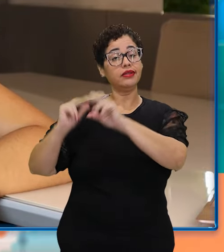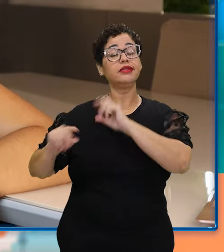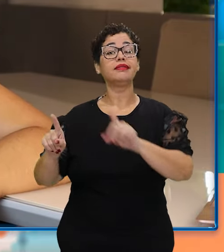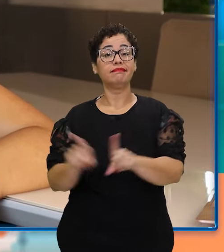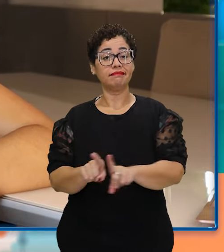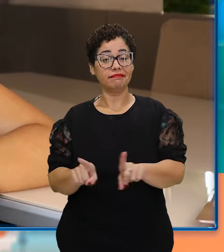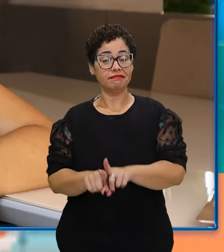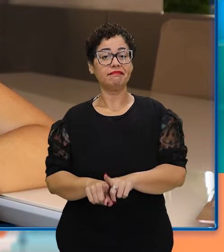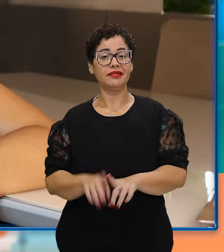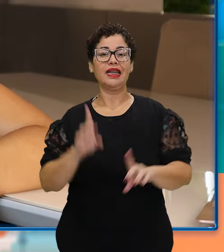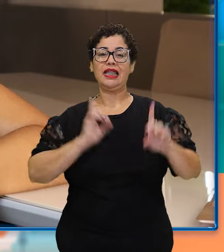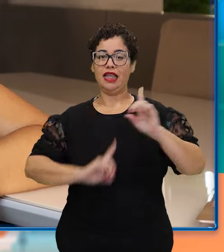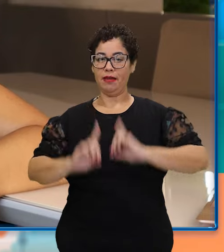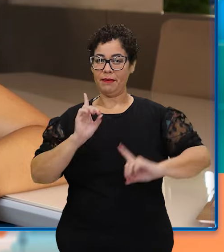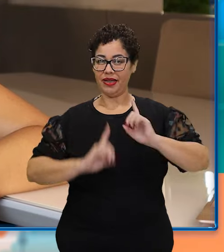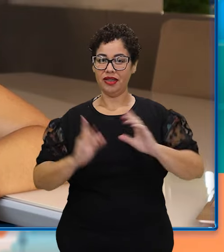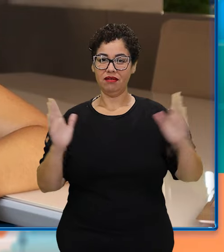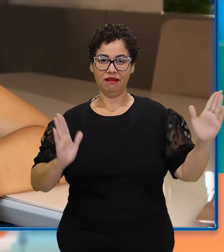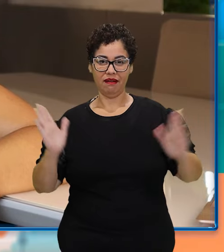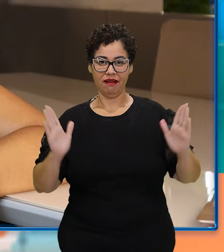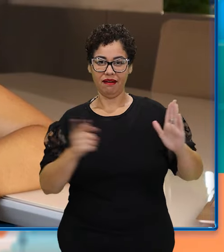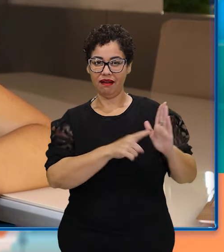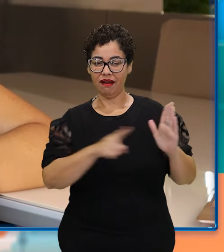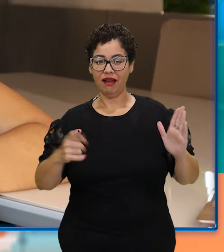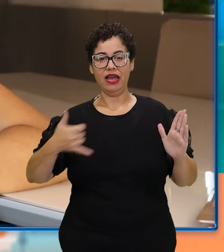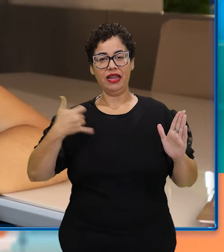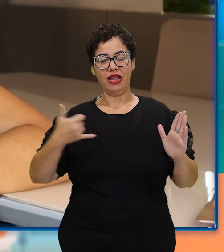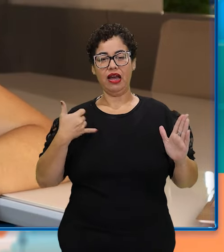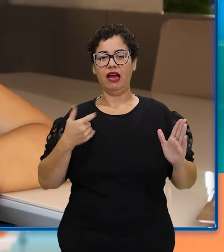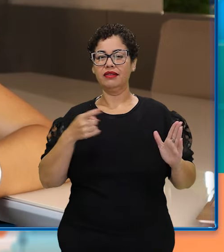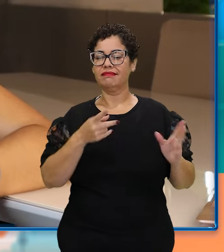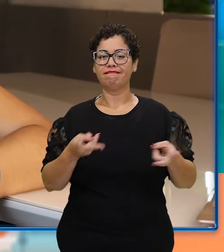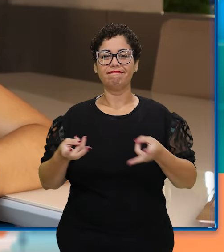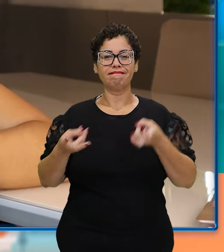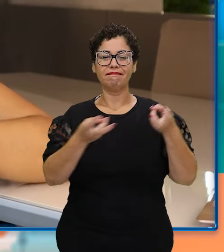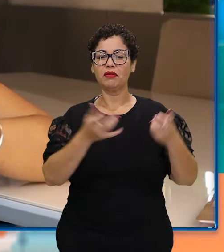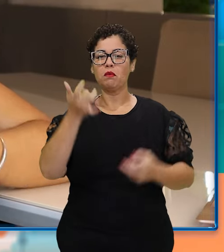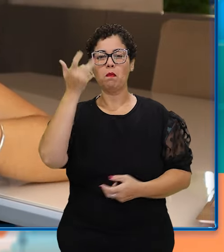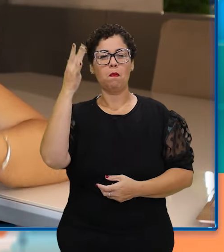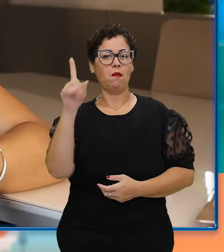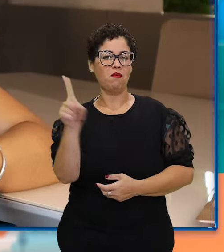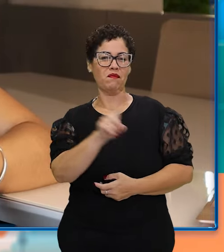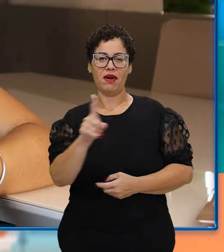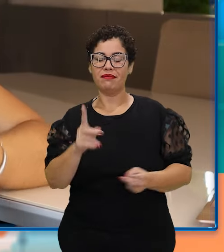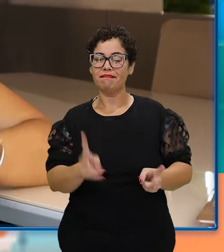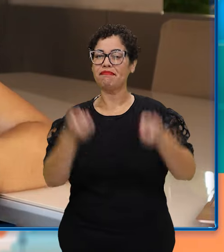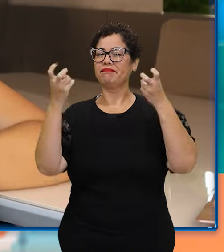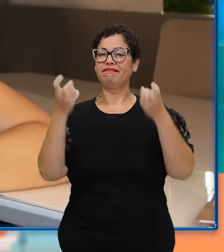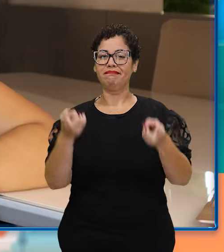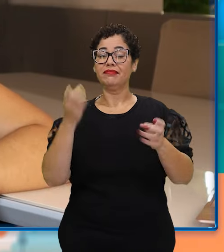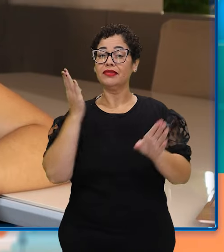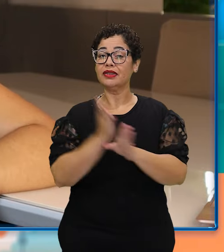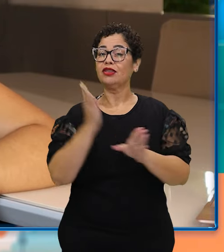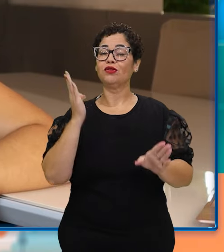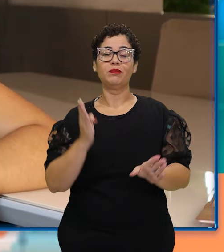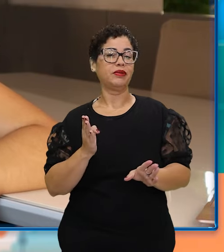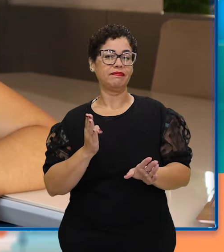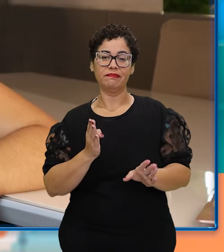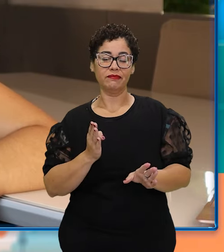adolescentes. E a depressão, especialmente nessas faixas etárias, pode não ser muito fácil de ser reconhecida e